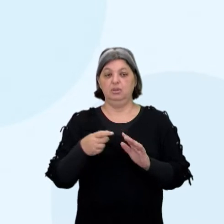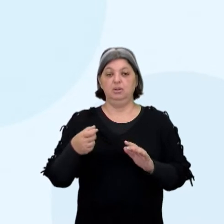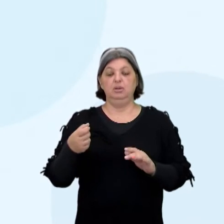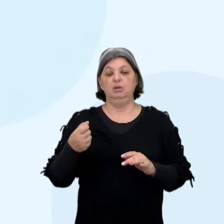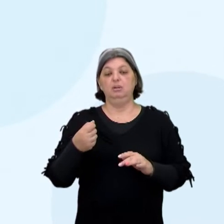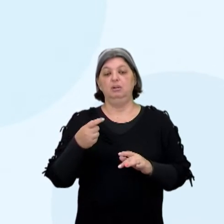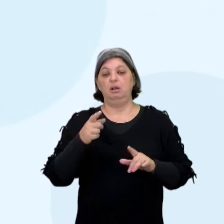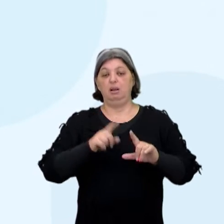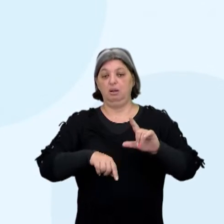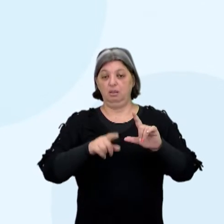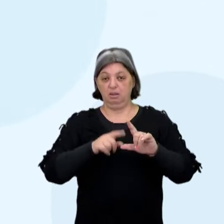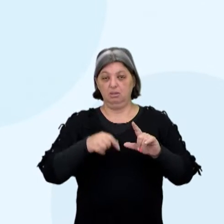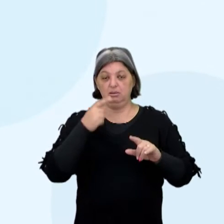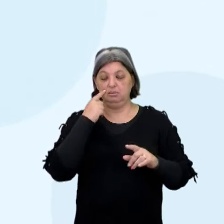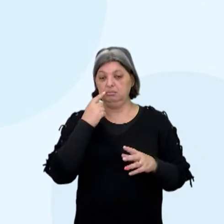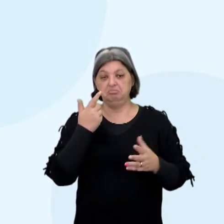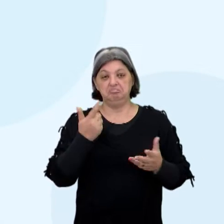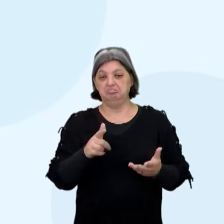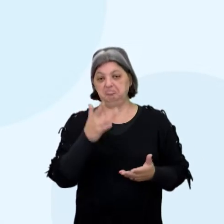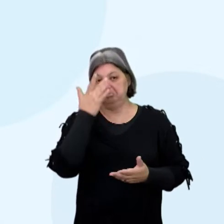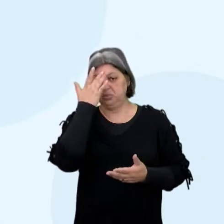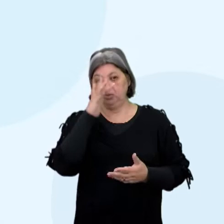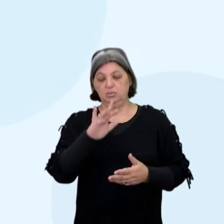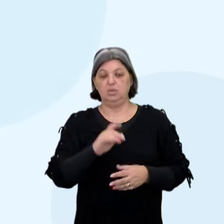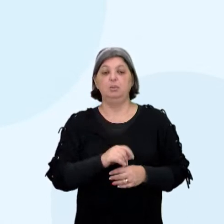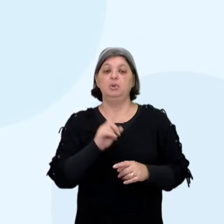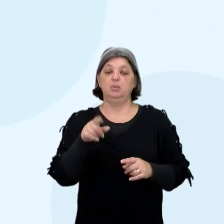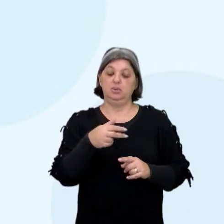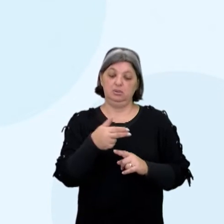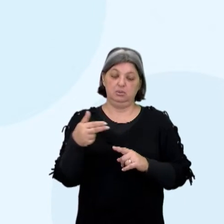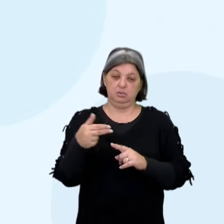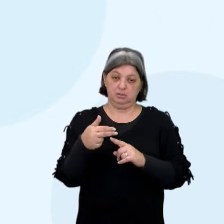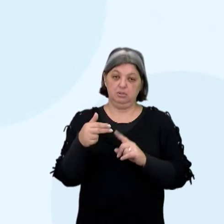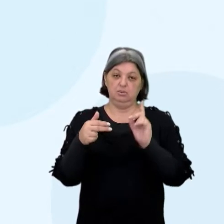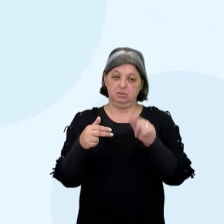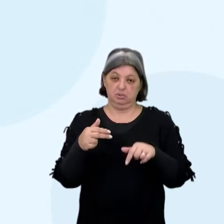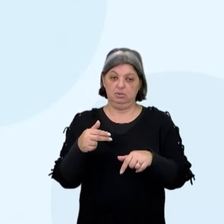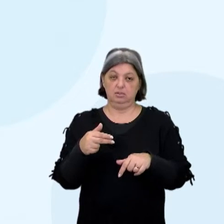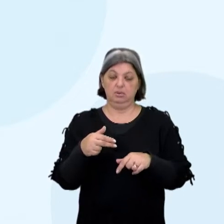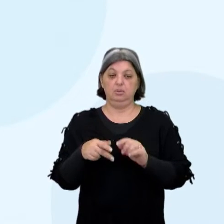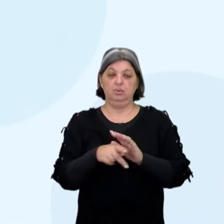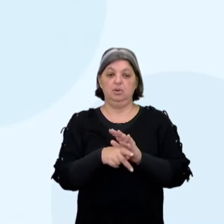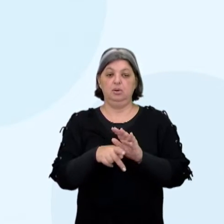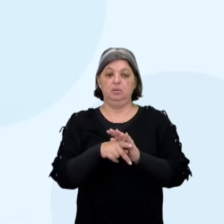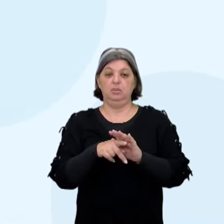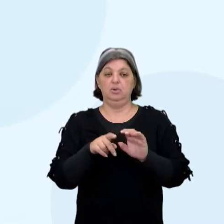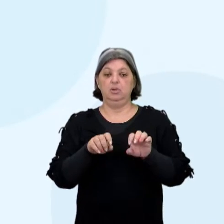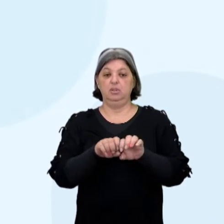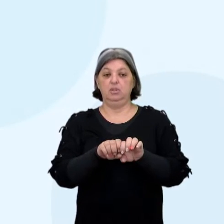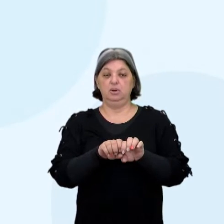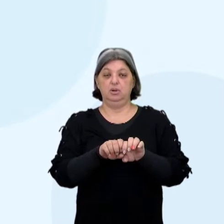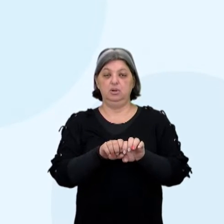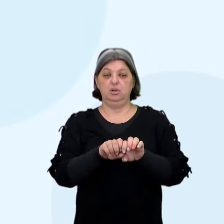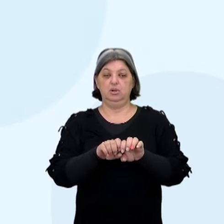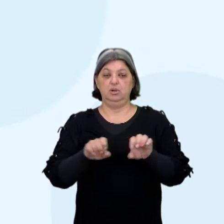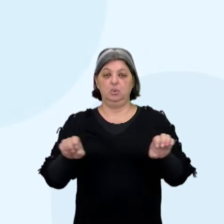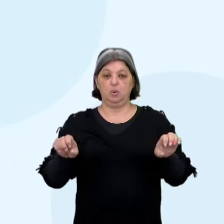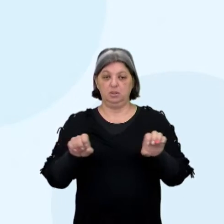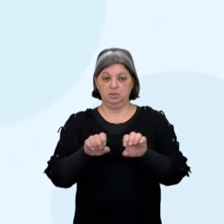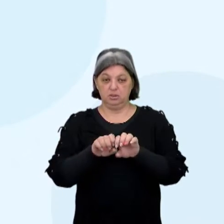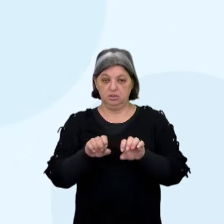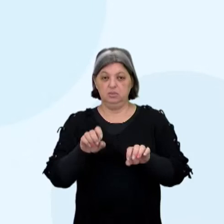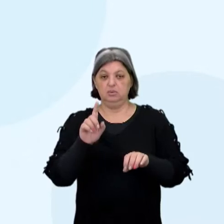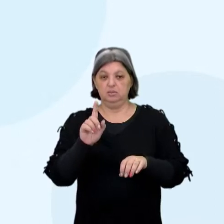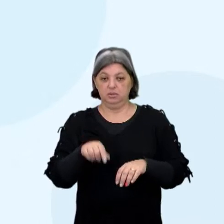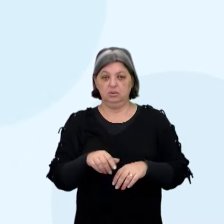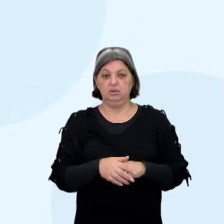um valor desconhecido, tá? E que tem sinal de igual, a gente chama de equação. Tá? E no caso aí ele vai fornecer uma